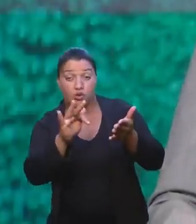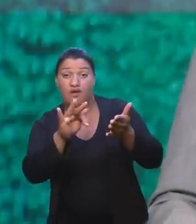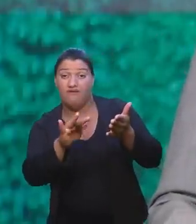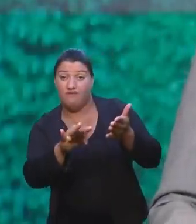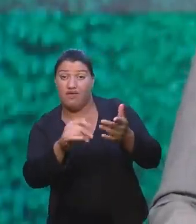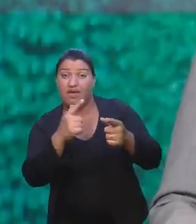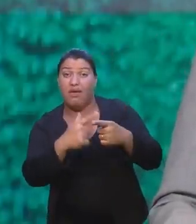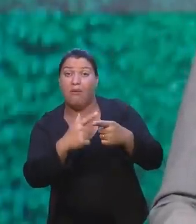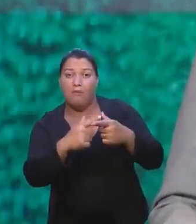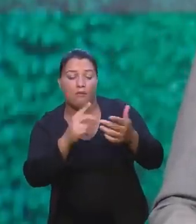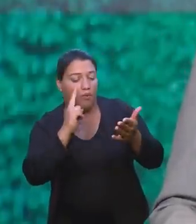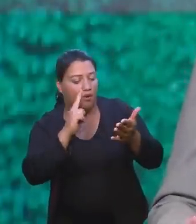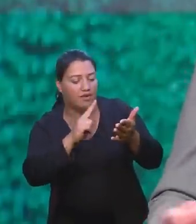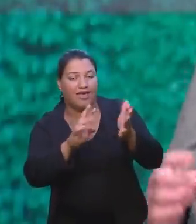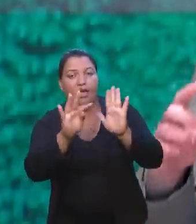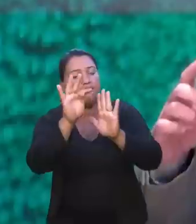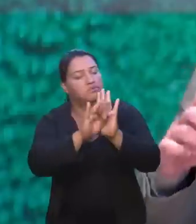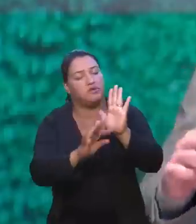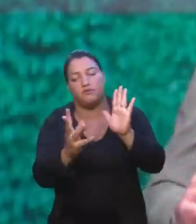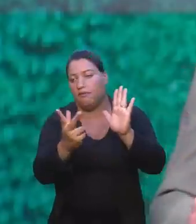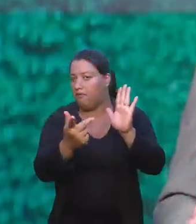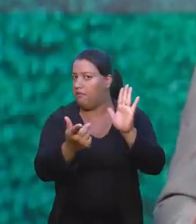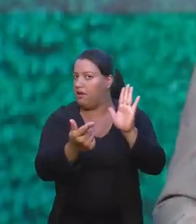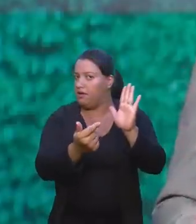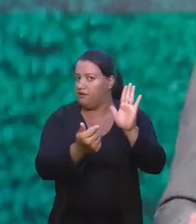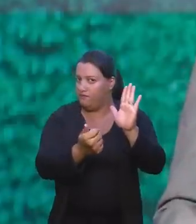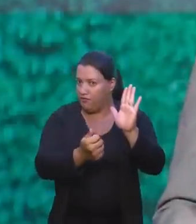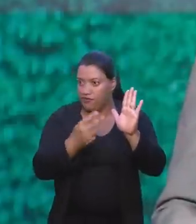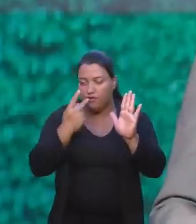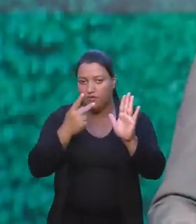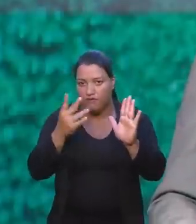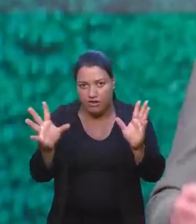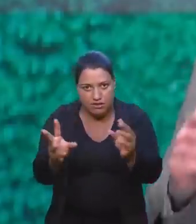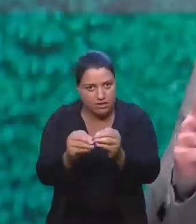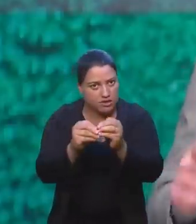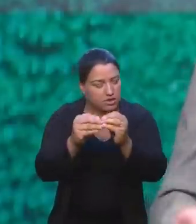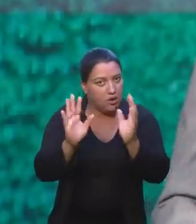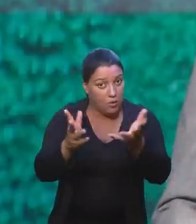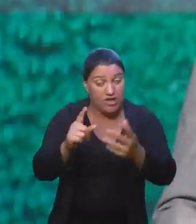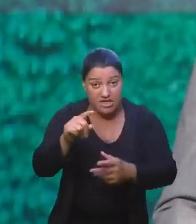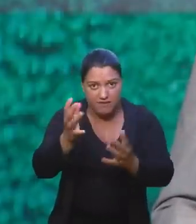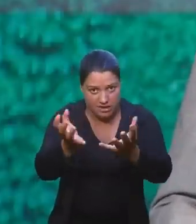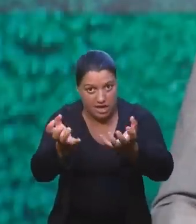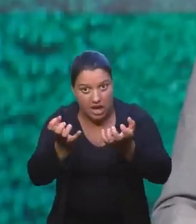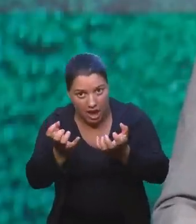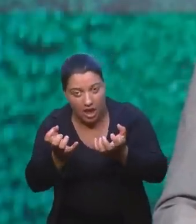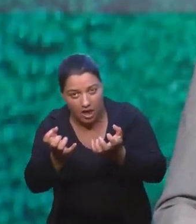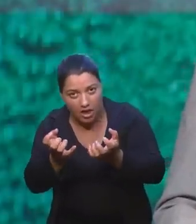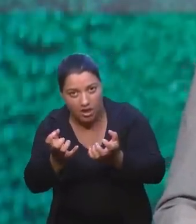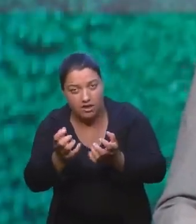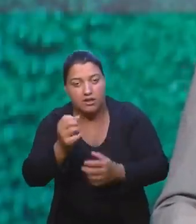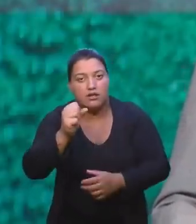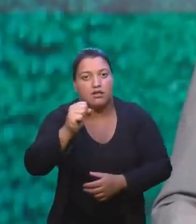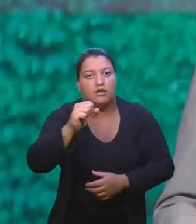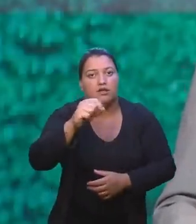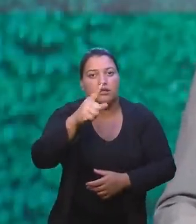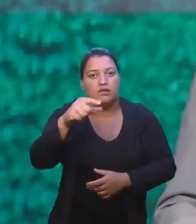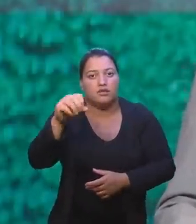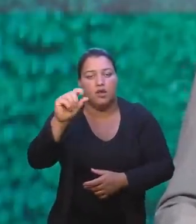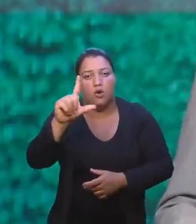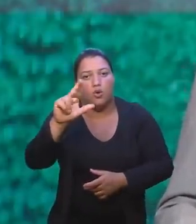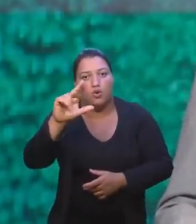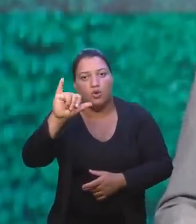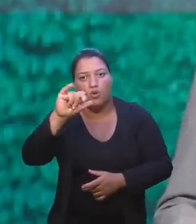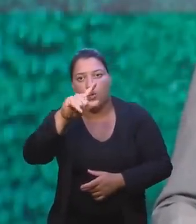porque é um texto maravilhoso que eu estou sintetizando. Quem quiser, busque, gente. São Luís, na